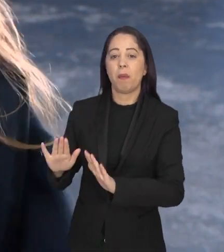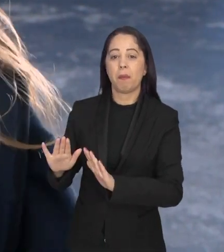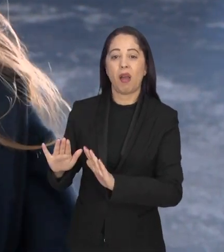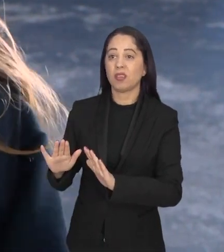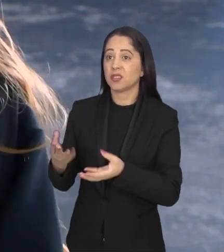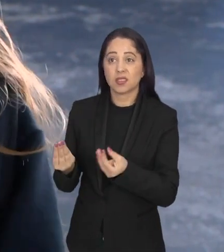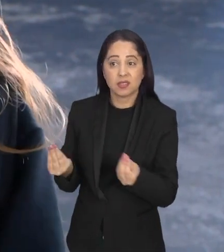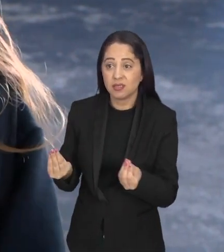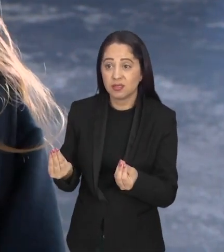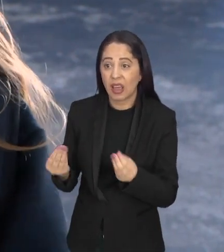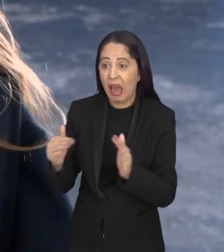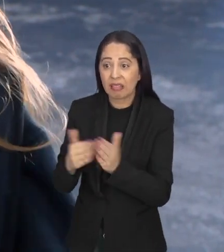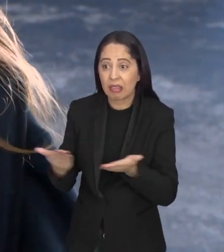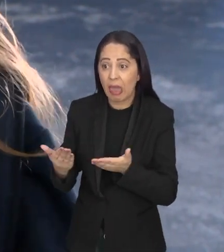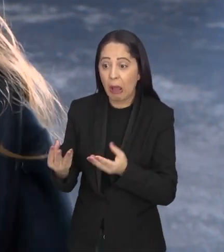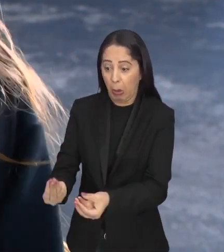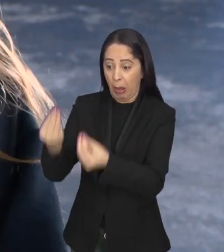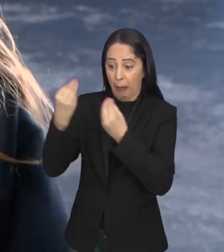e